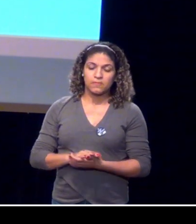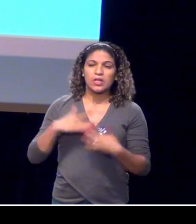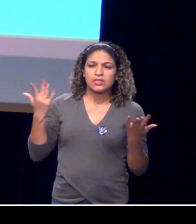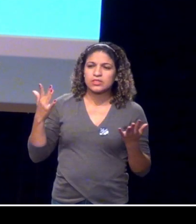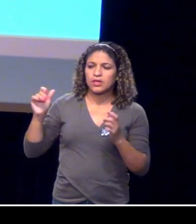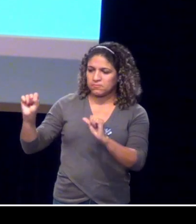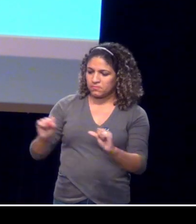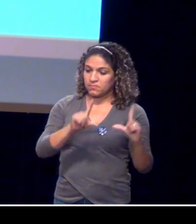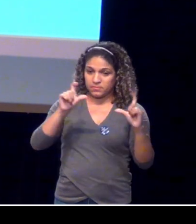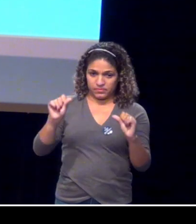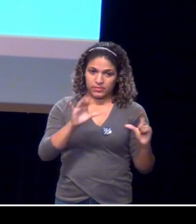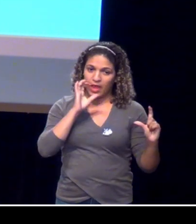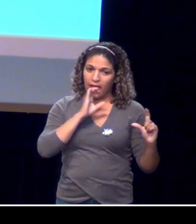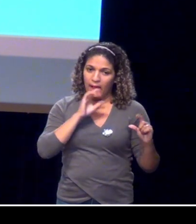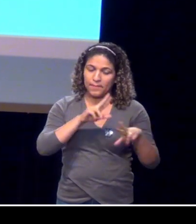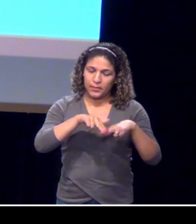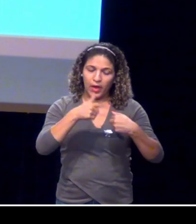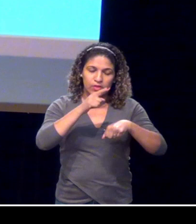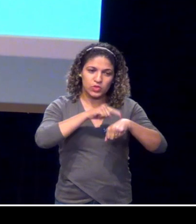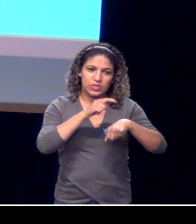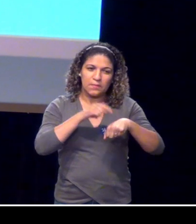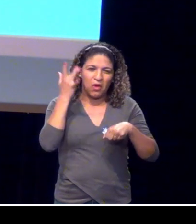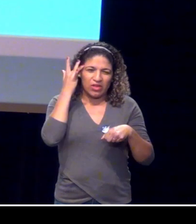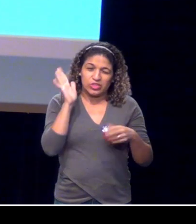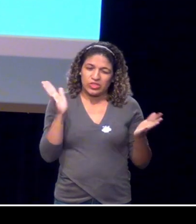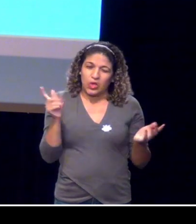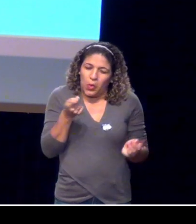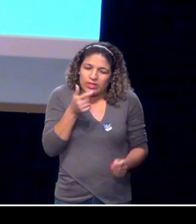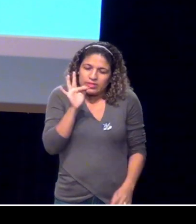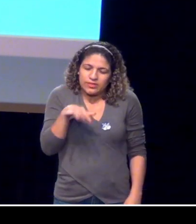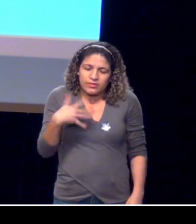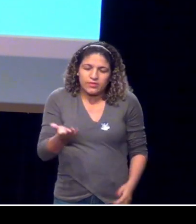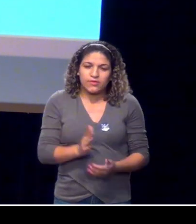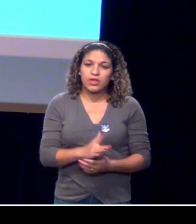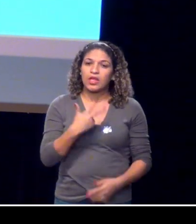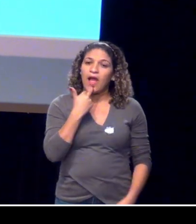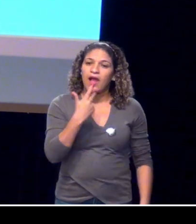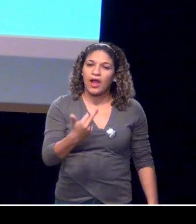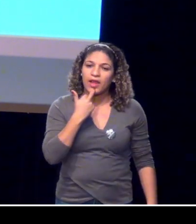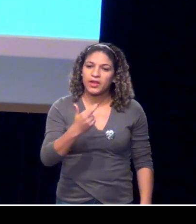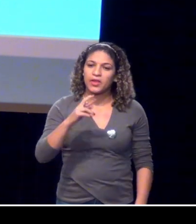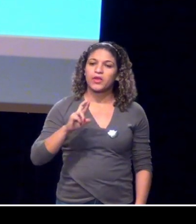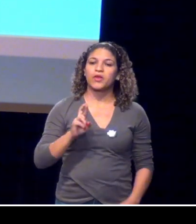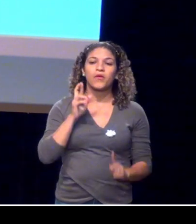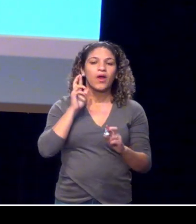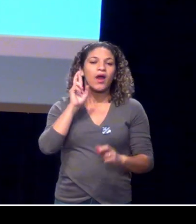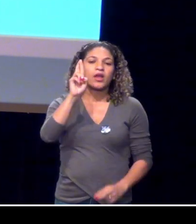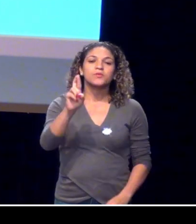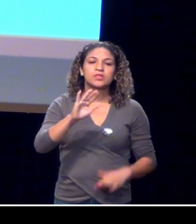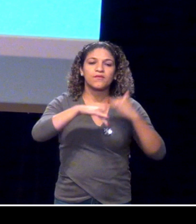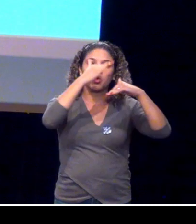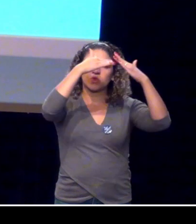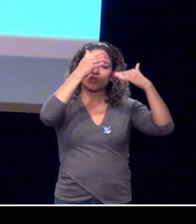passar rapidinho por causa do tempo, imagino que eu já esteja quase acabando. A língua responsável pela construção do